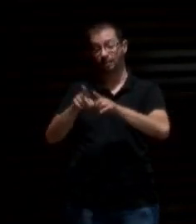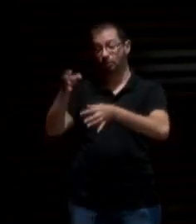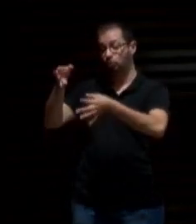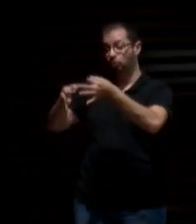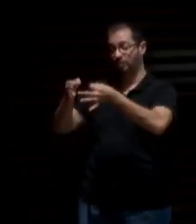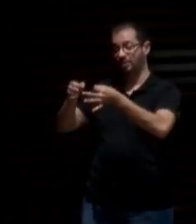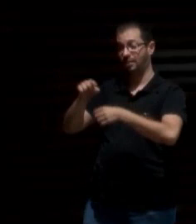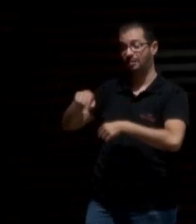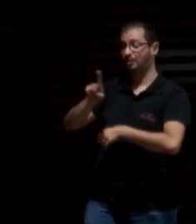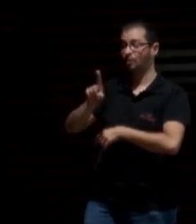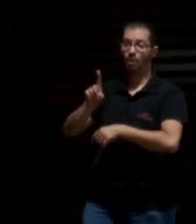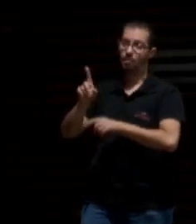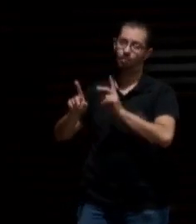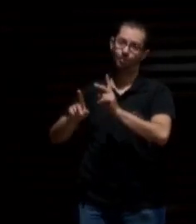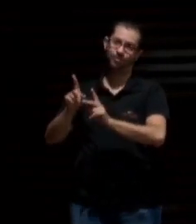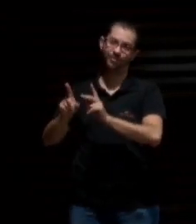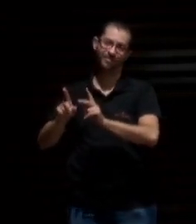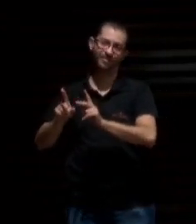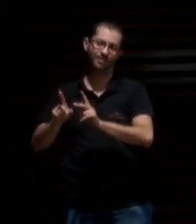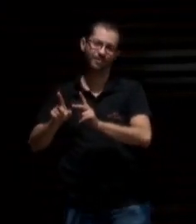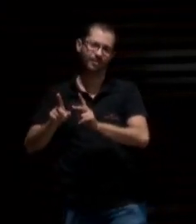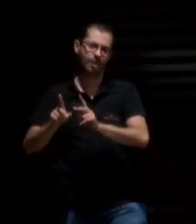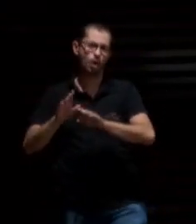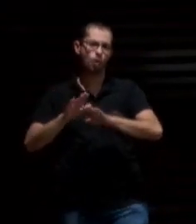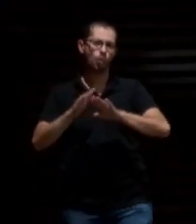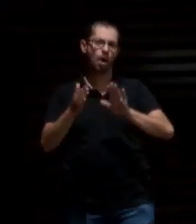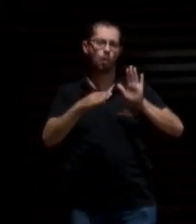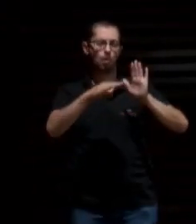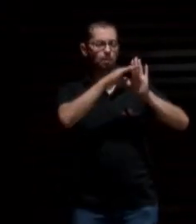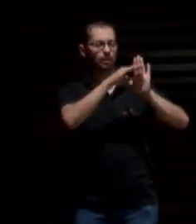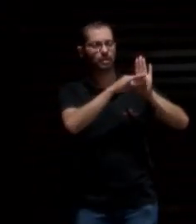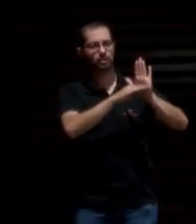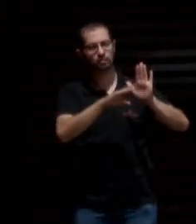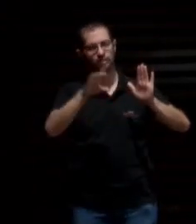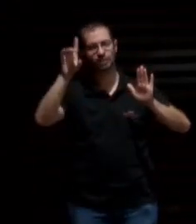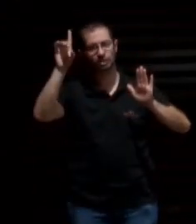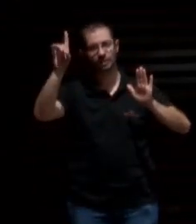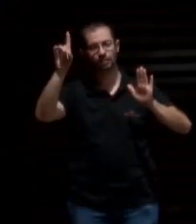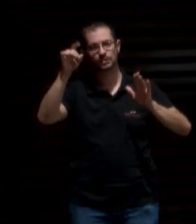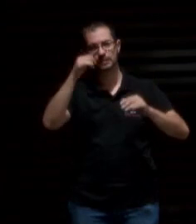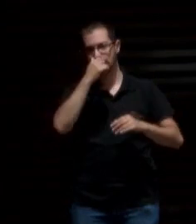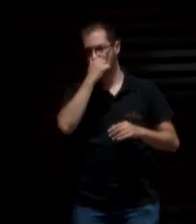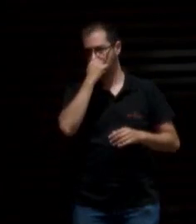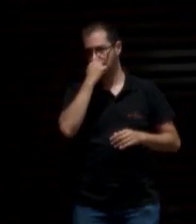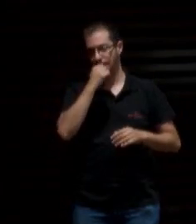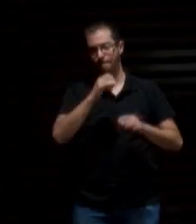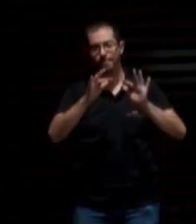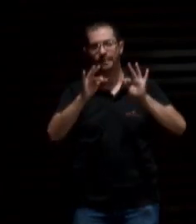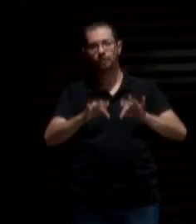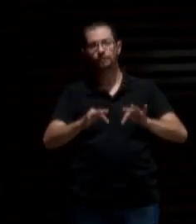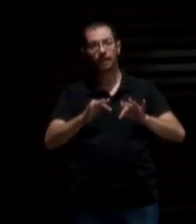Nós vamos ver também nessa passagem qual é o propósito de Deus com esse juízo. e fechar com uma palavra